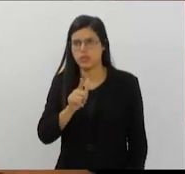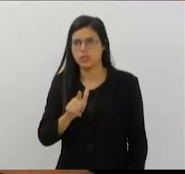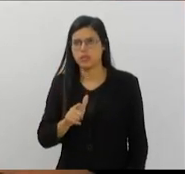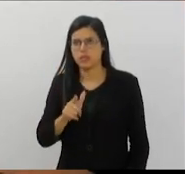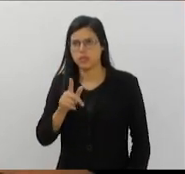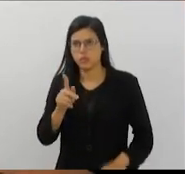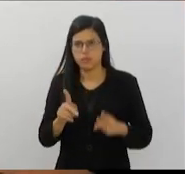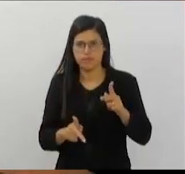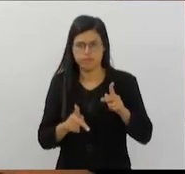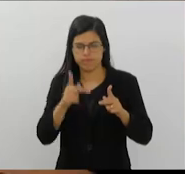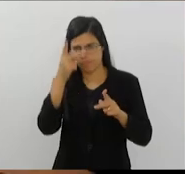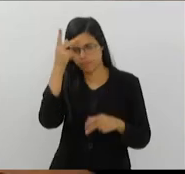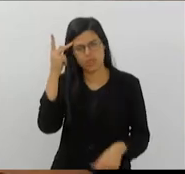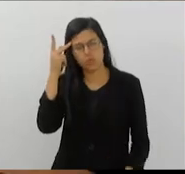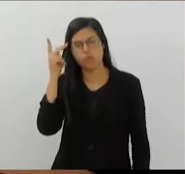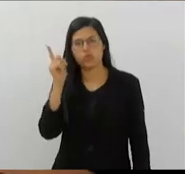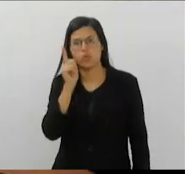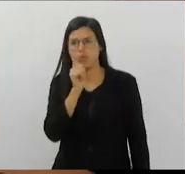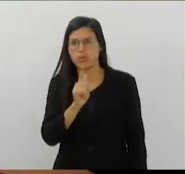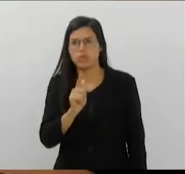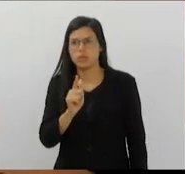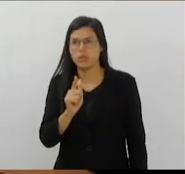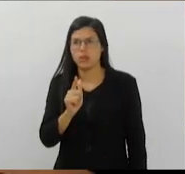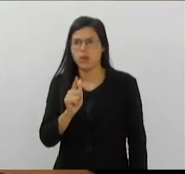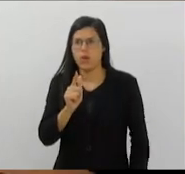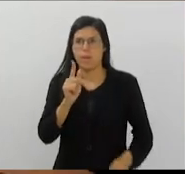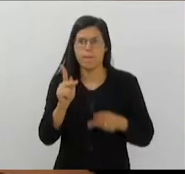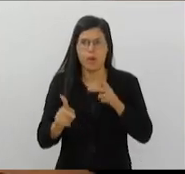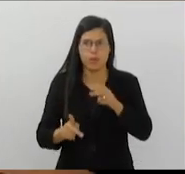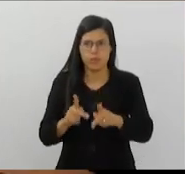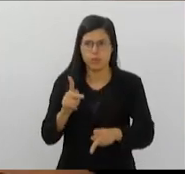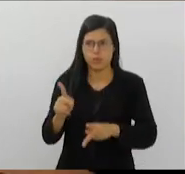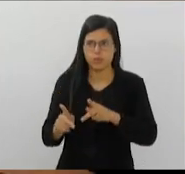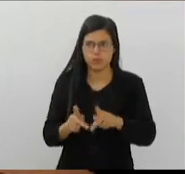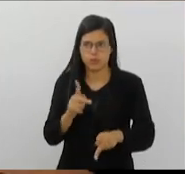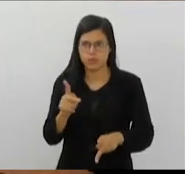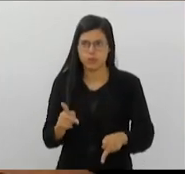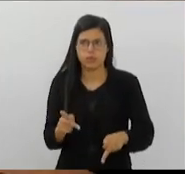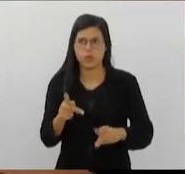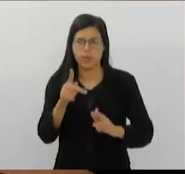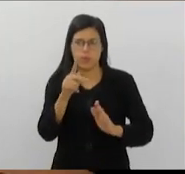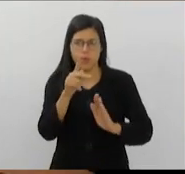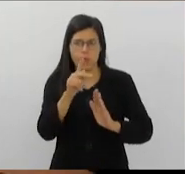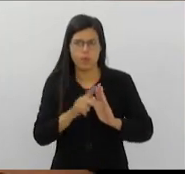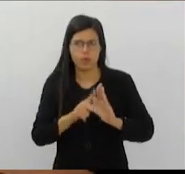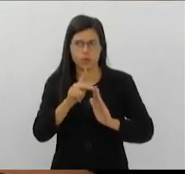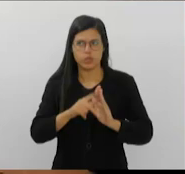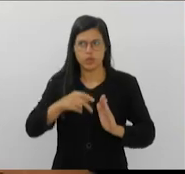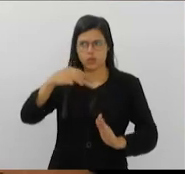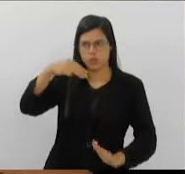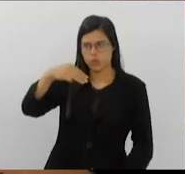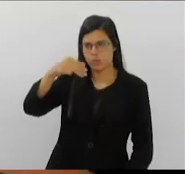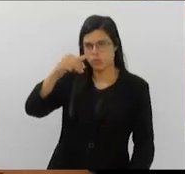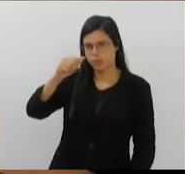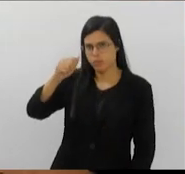as pessoas que conseguiram, a população, através do projeto Mangue Vivo,